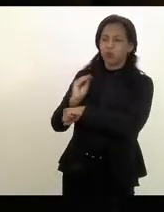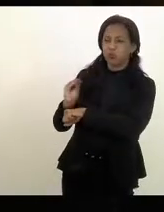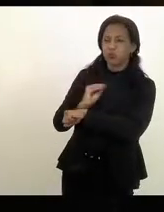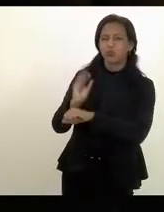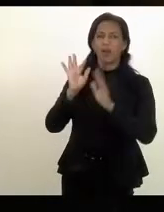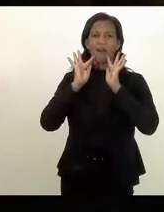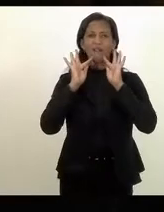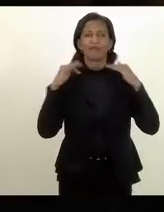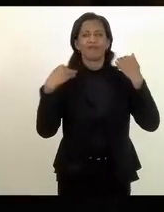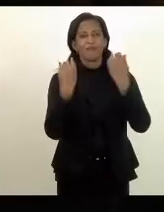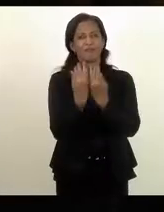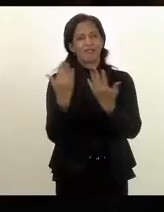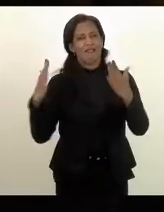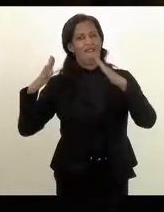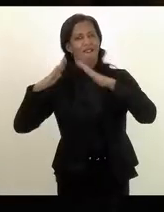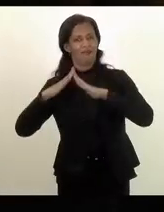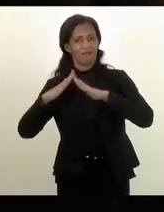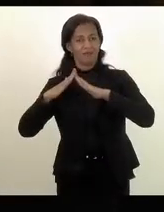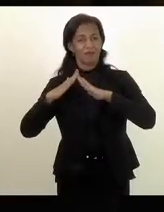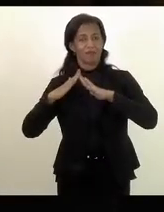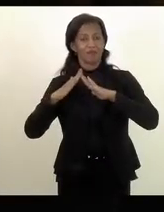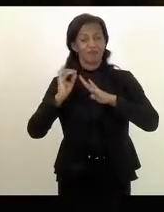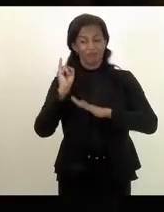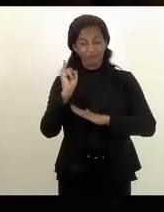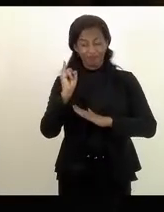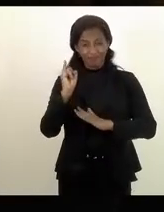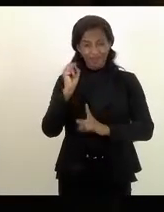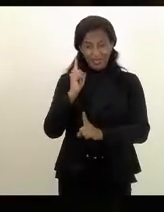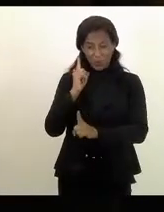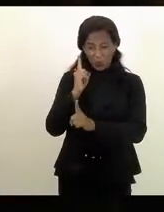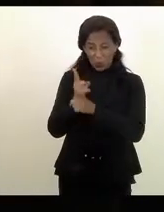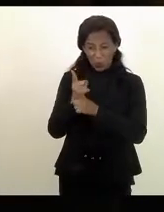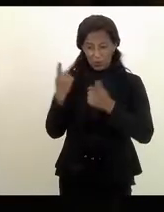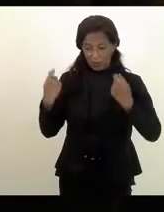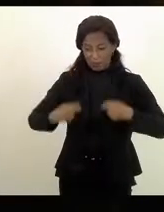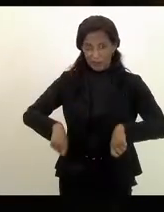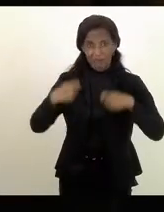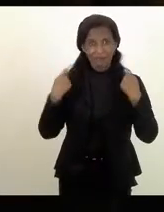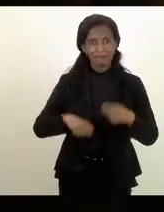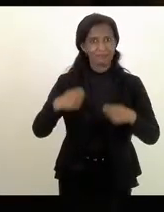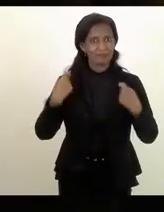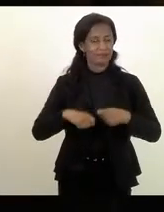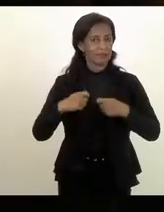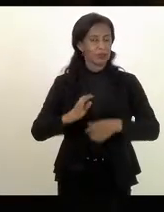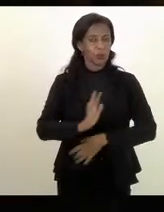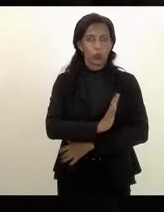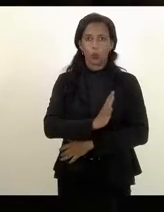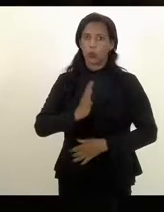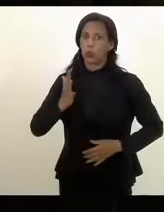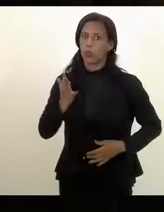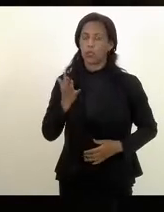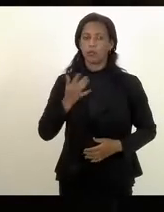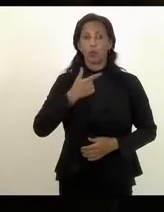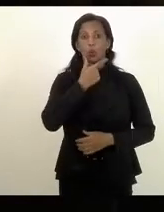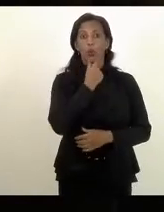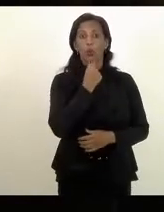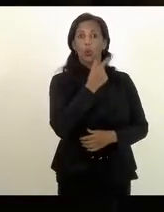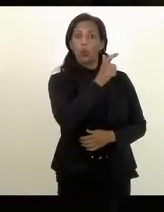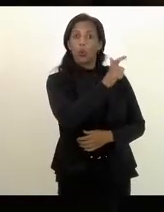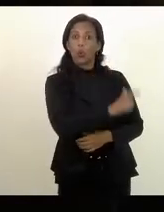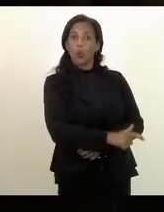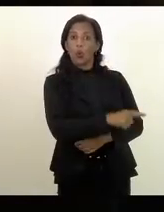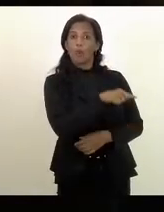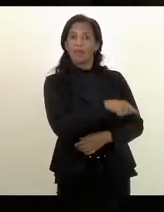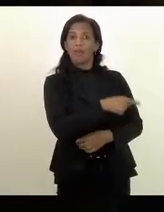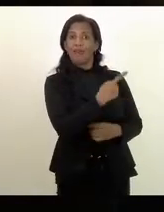e cuidar dos filhos e se encontra numa dependência terrível financeira desse companheiro que é o seu